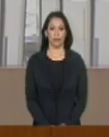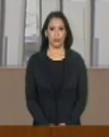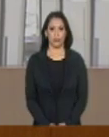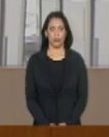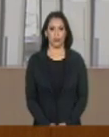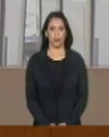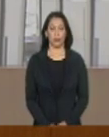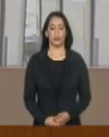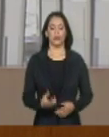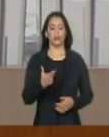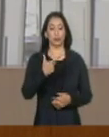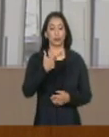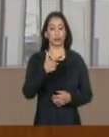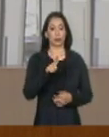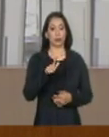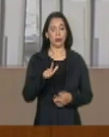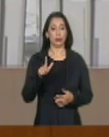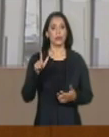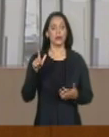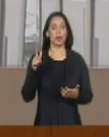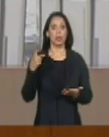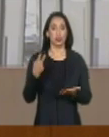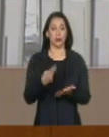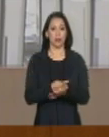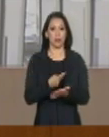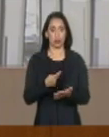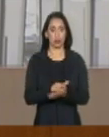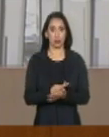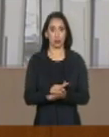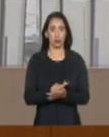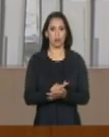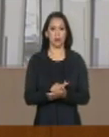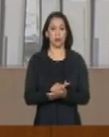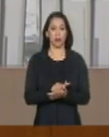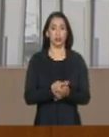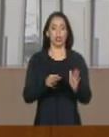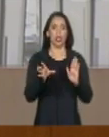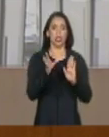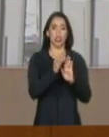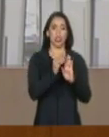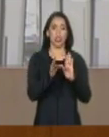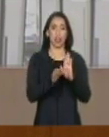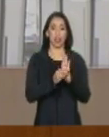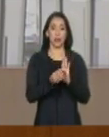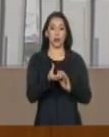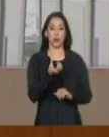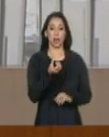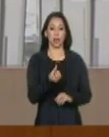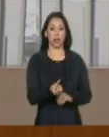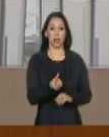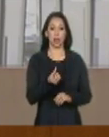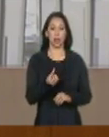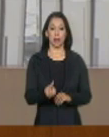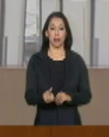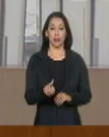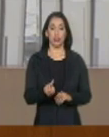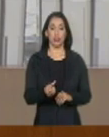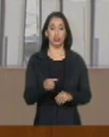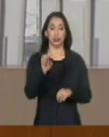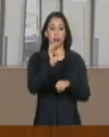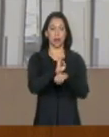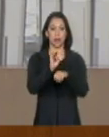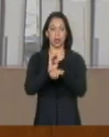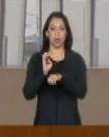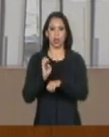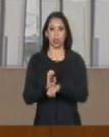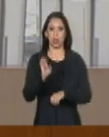Por outro lado, dados colhidos em 6 unidades da Federação apontam para